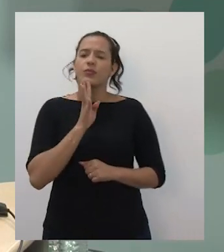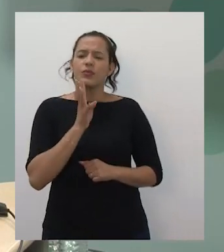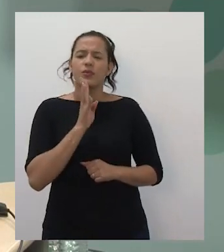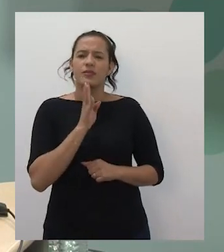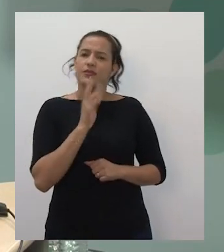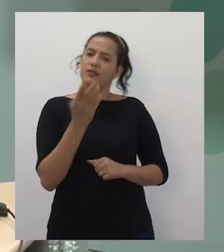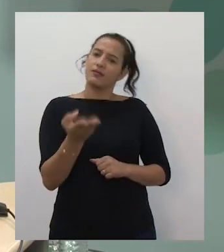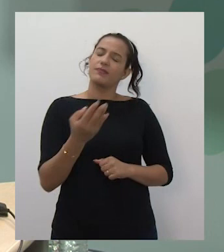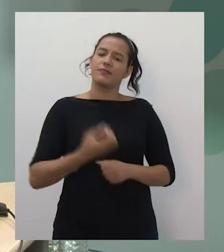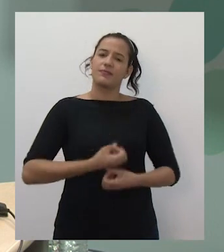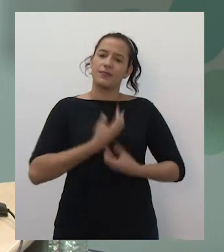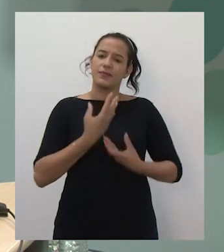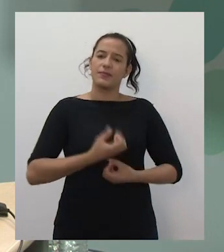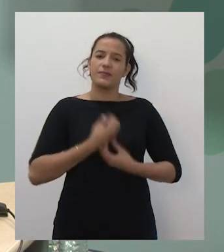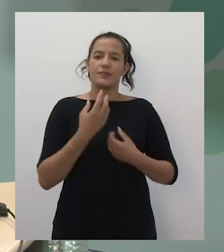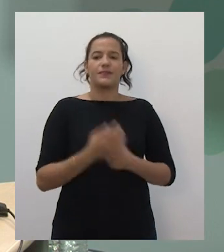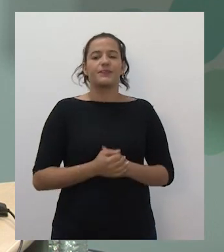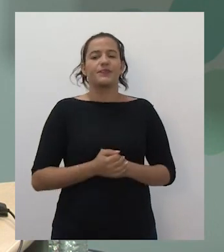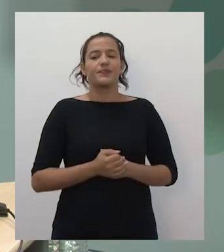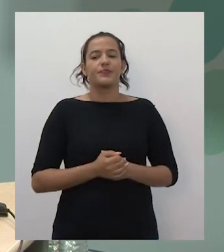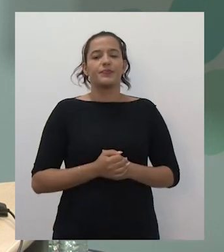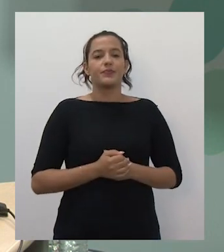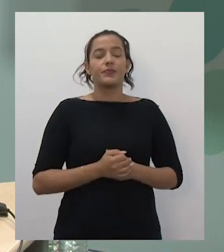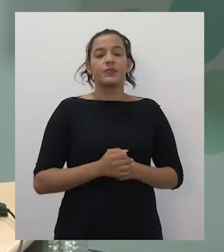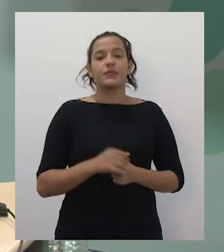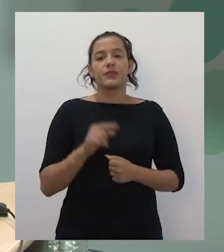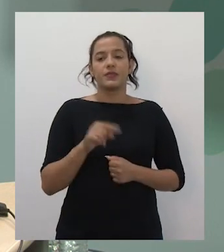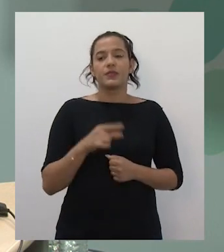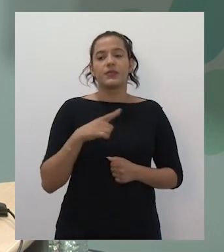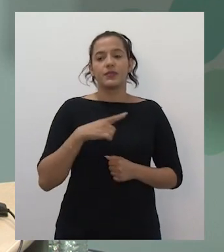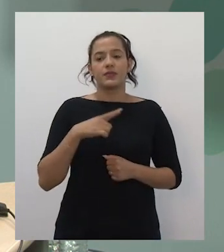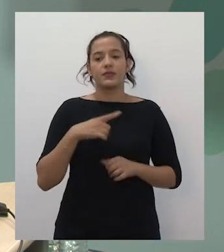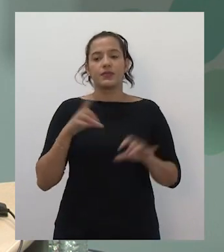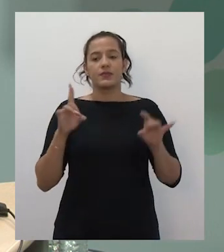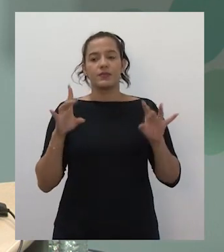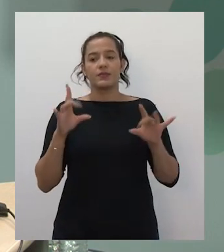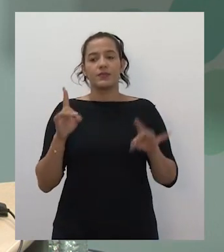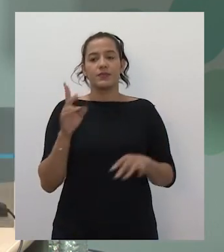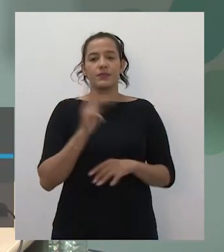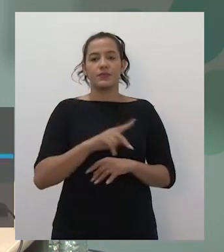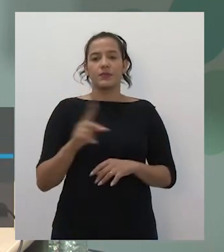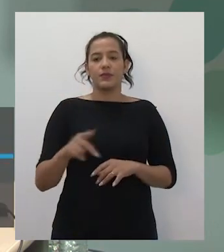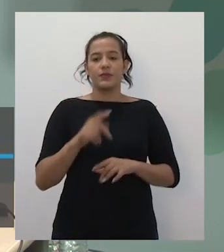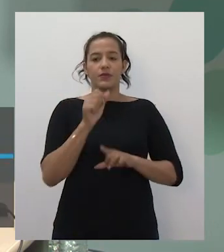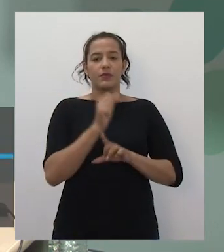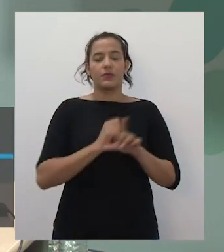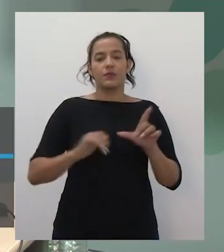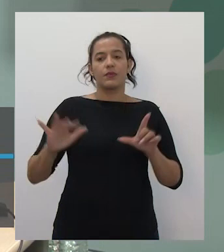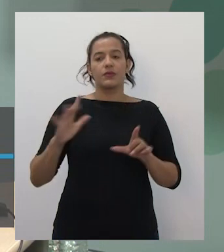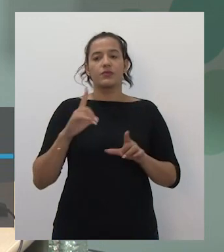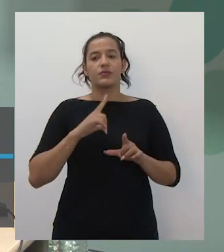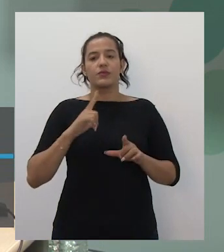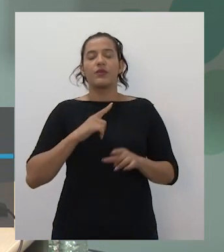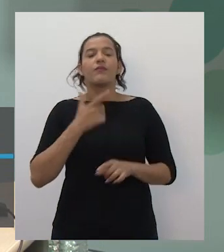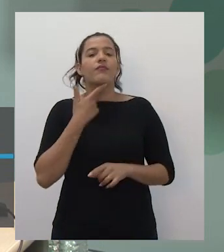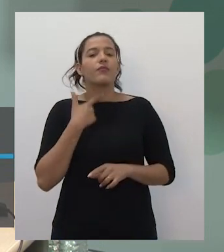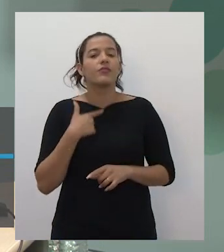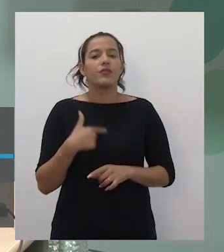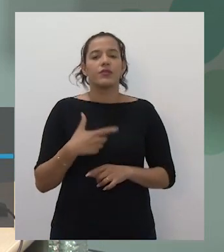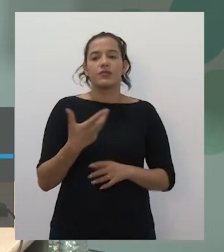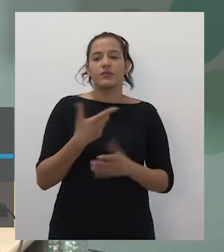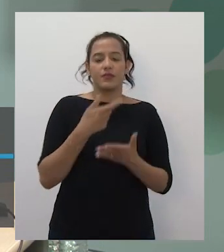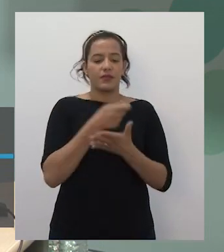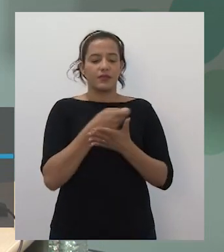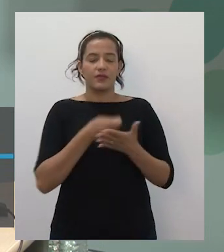poesias do Will, né? E em especial aqui também uma professora que compartilha também, né, dessa vontade, né, de ser escritor,